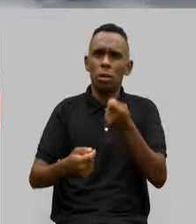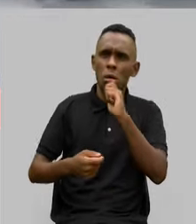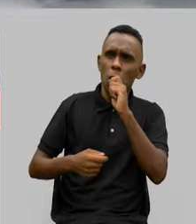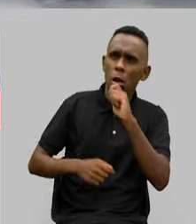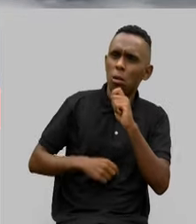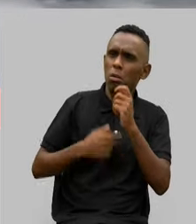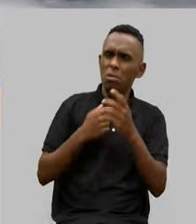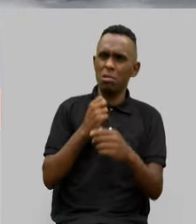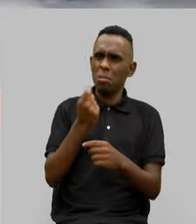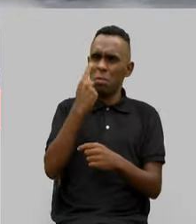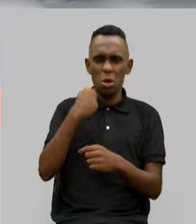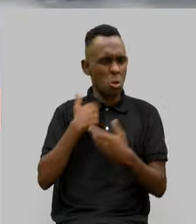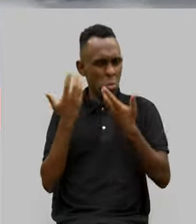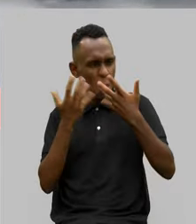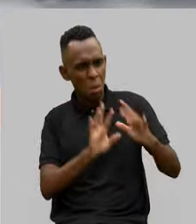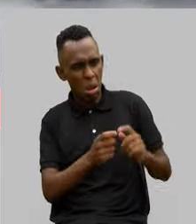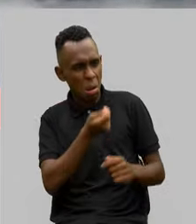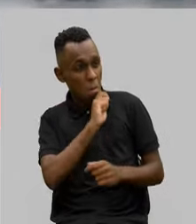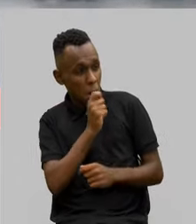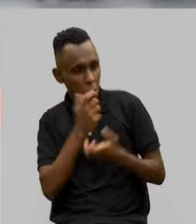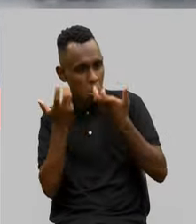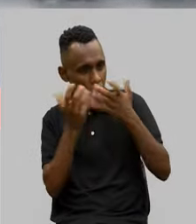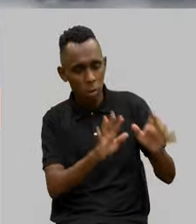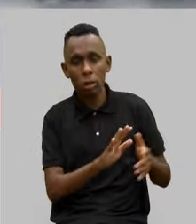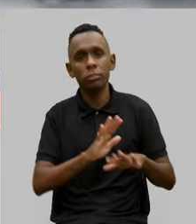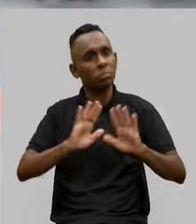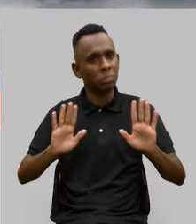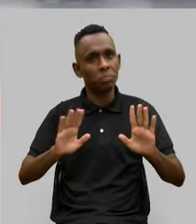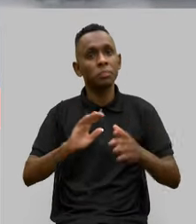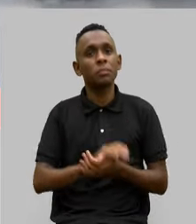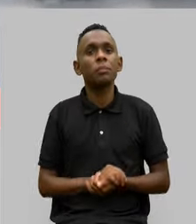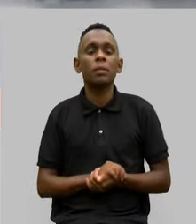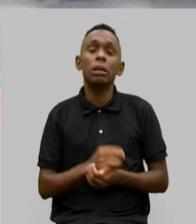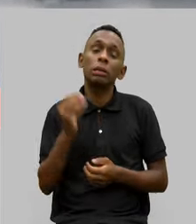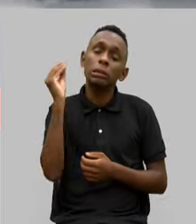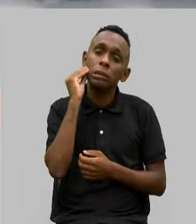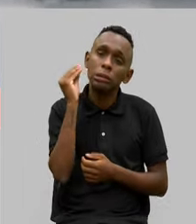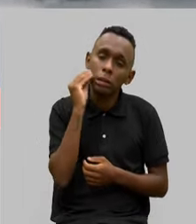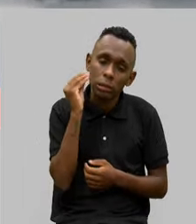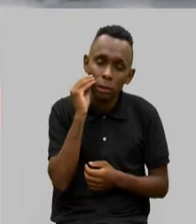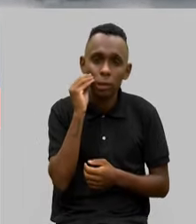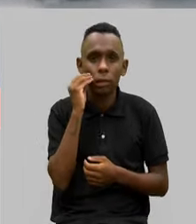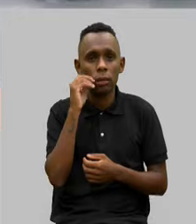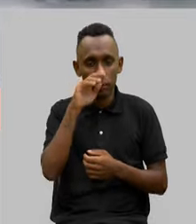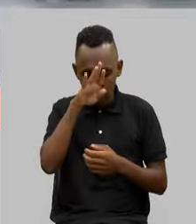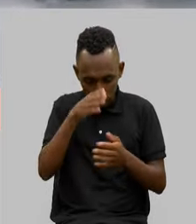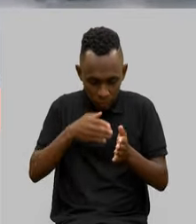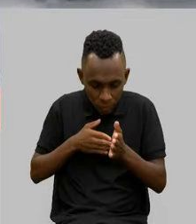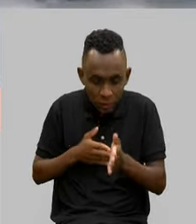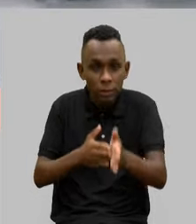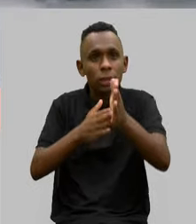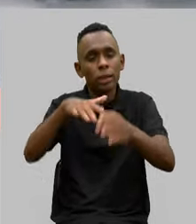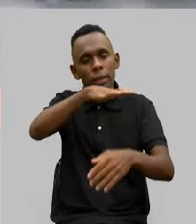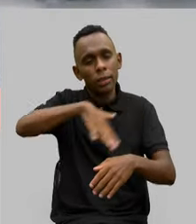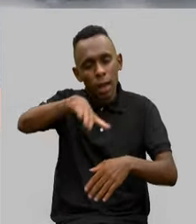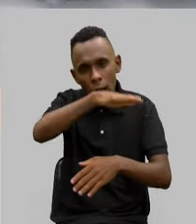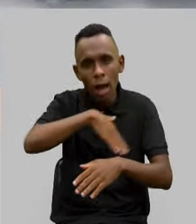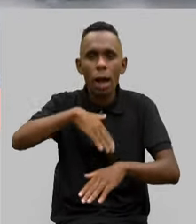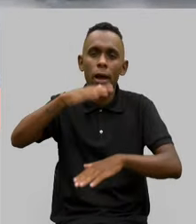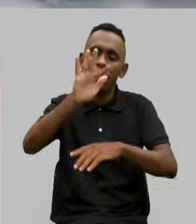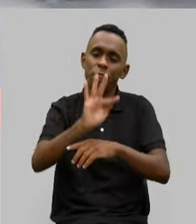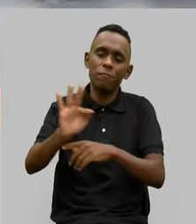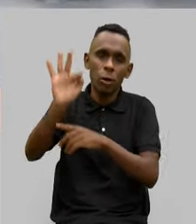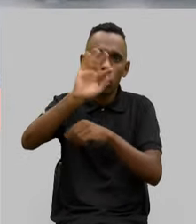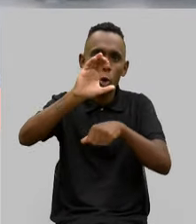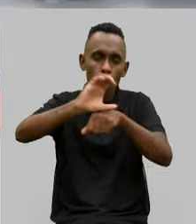nunca quis me envolver com isso pois bem eu tentei a seguir carreira na área acadêmica fiz